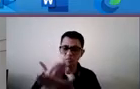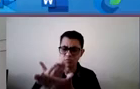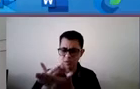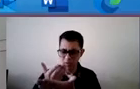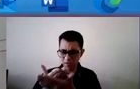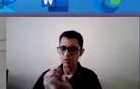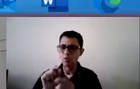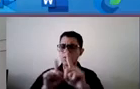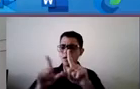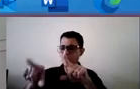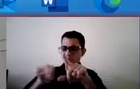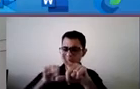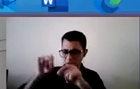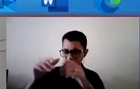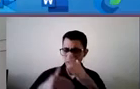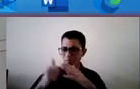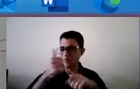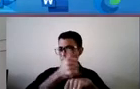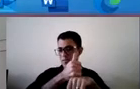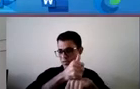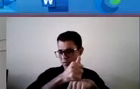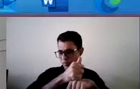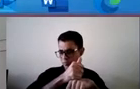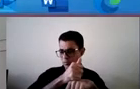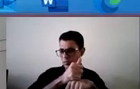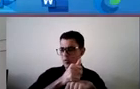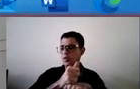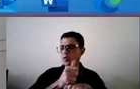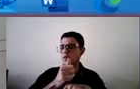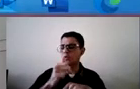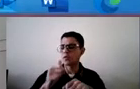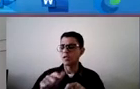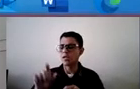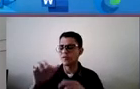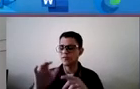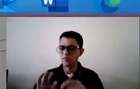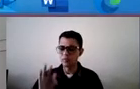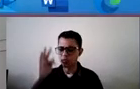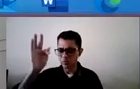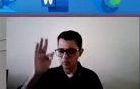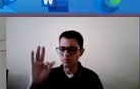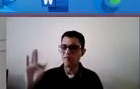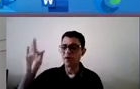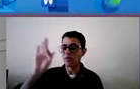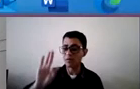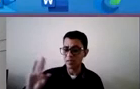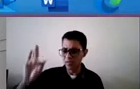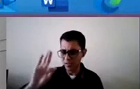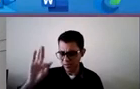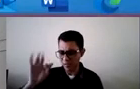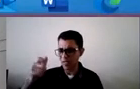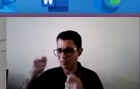ele escolhe uma carreira, ele tem que acionar competências socioemocionais. Quando ele